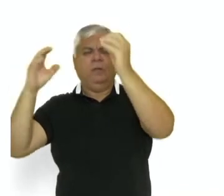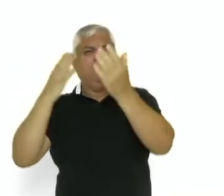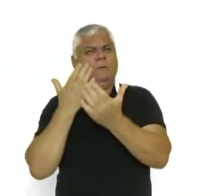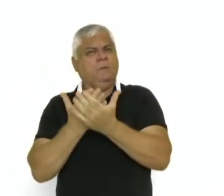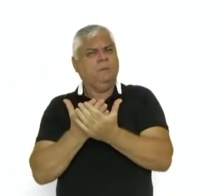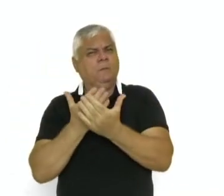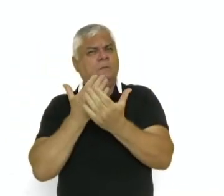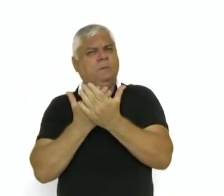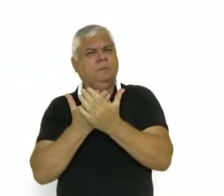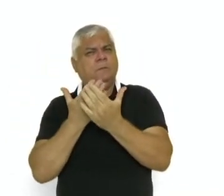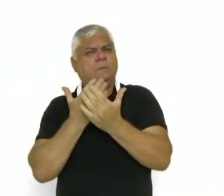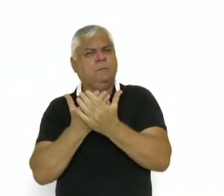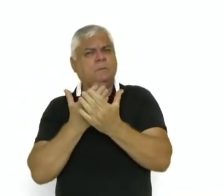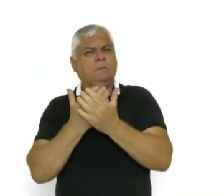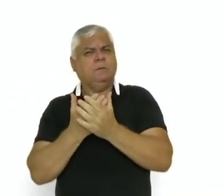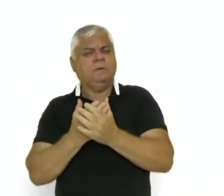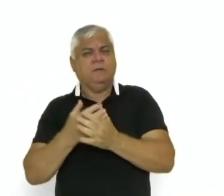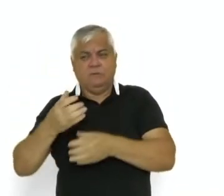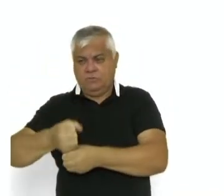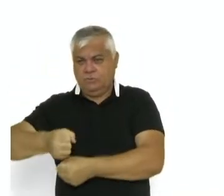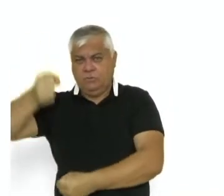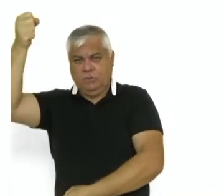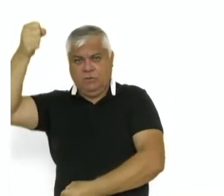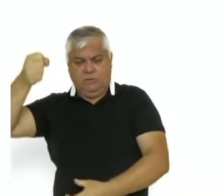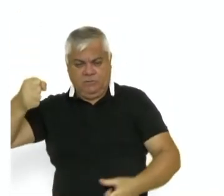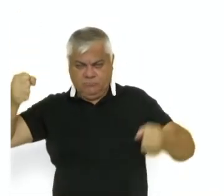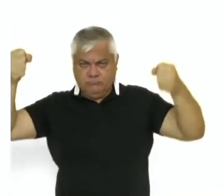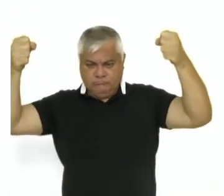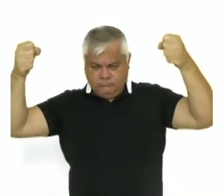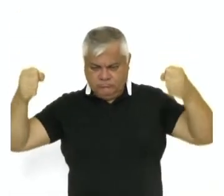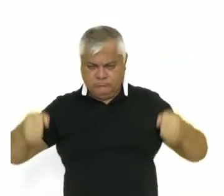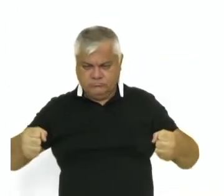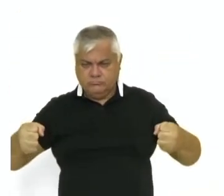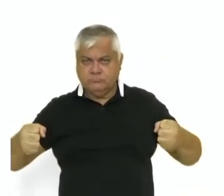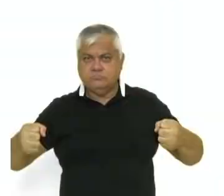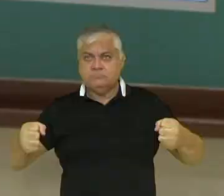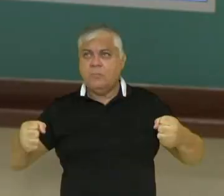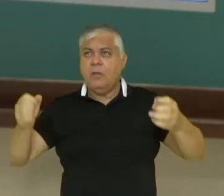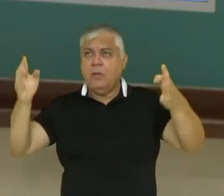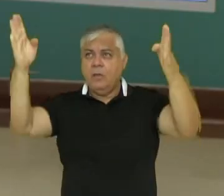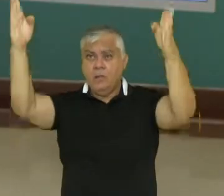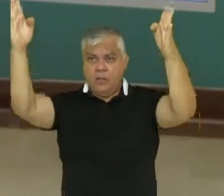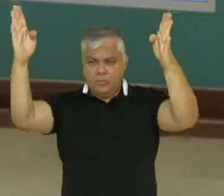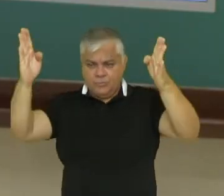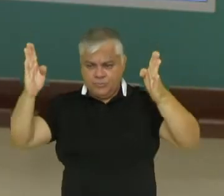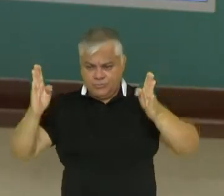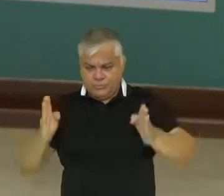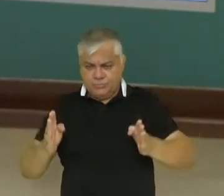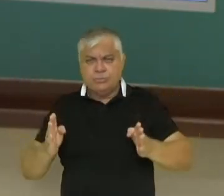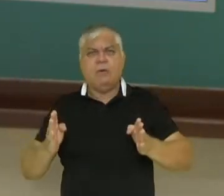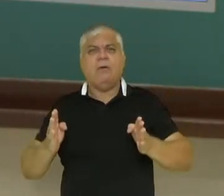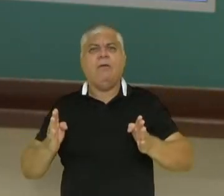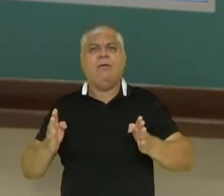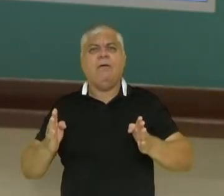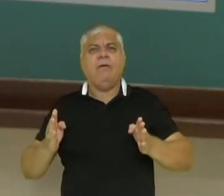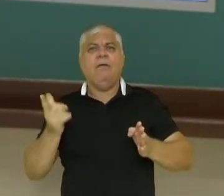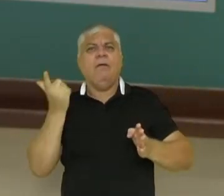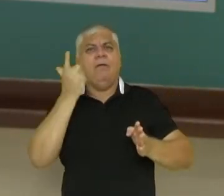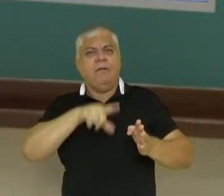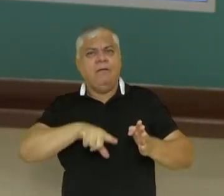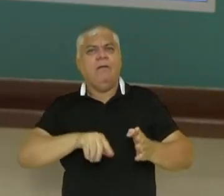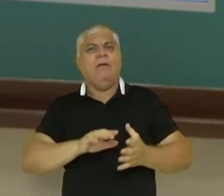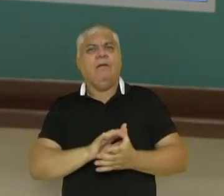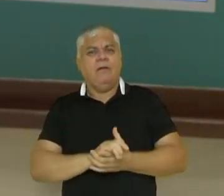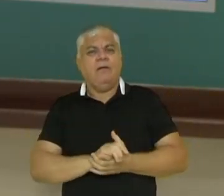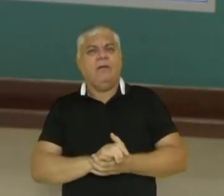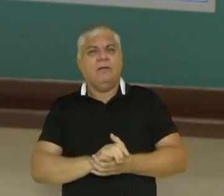né, matematicamente com erro de apenas de 2%. Bem, o que eu posso falar aqui para vocês?